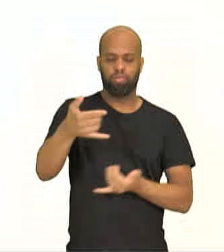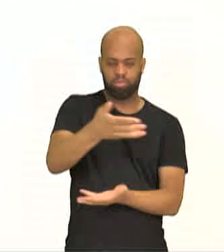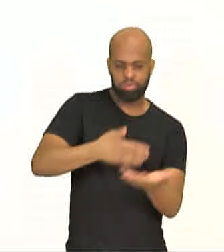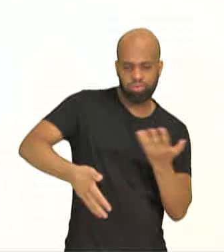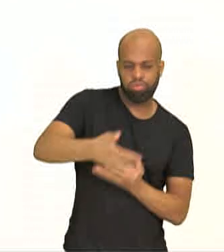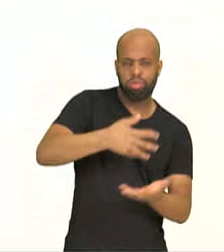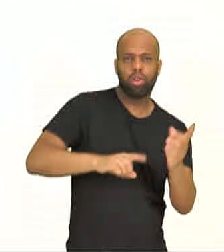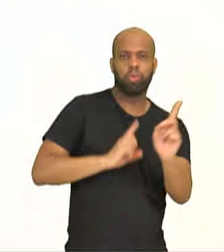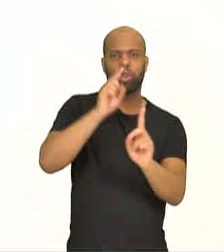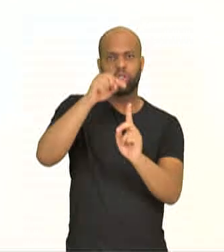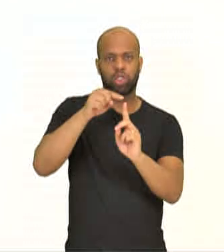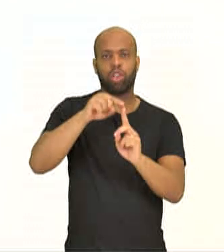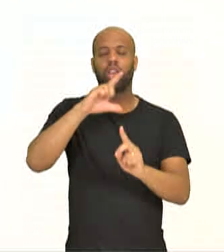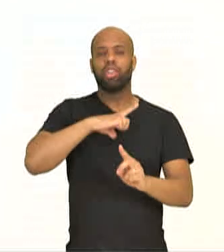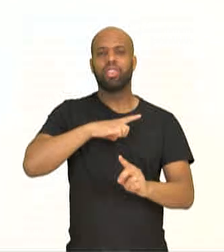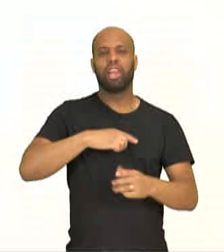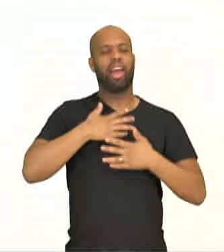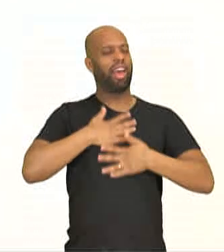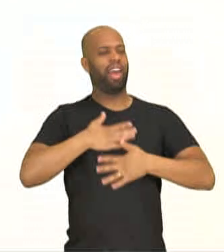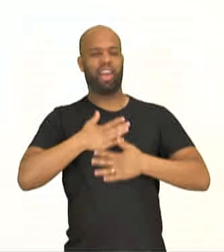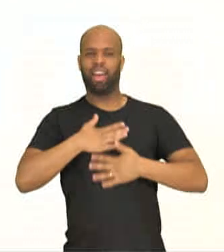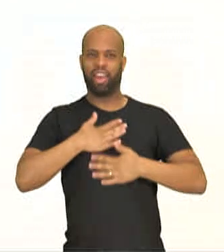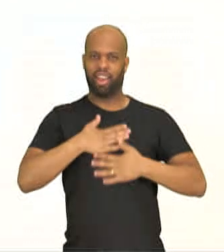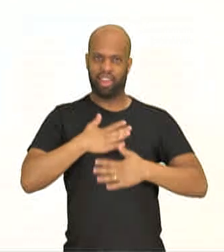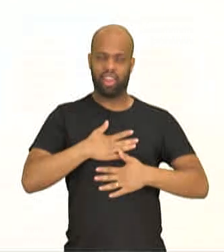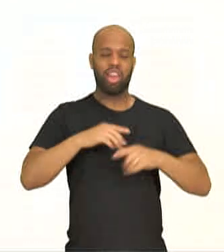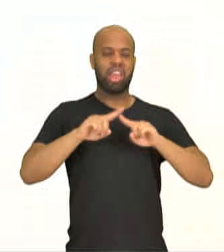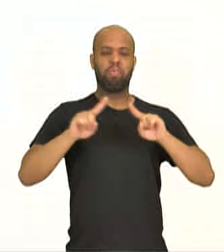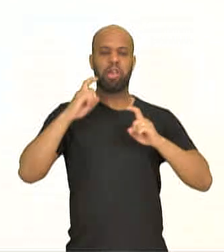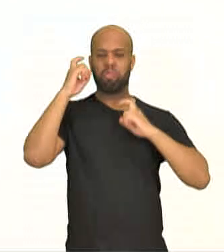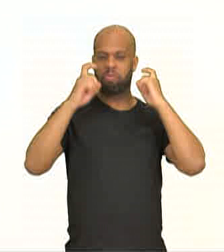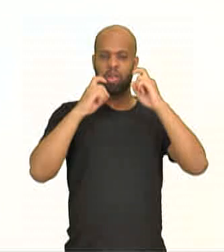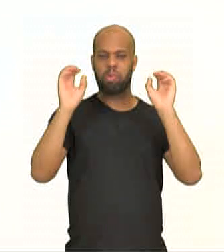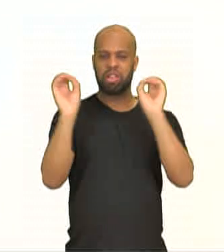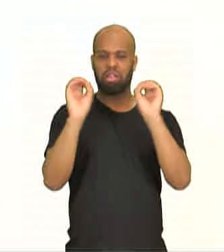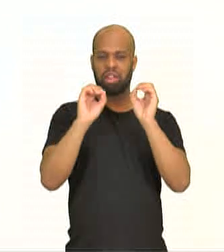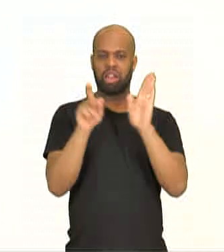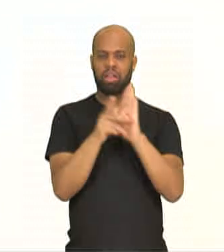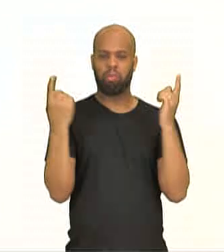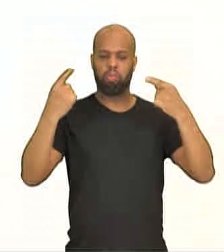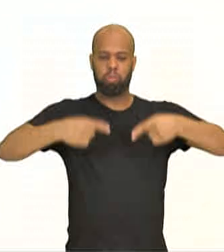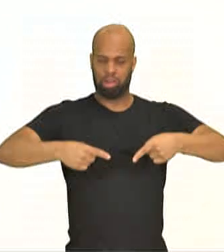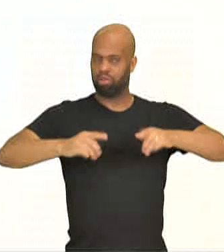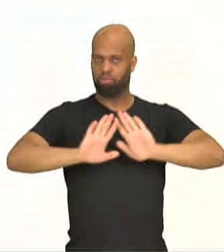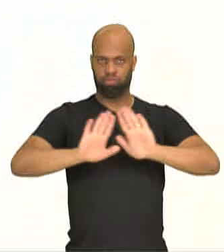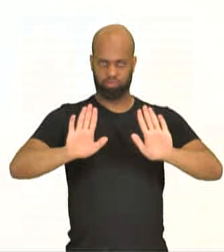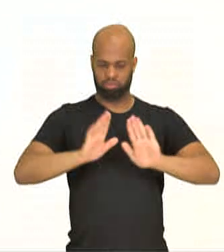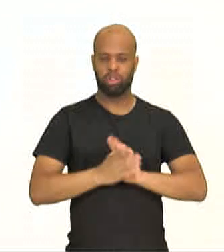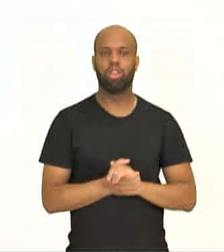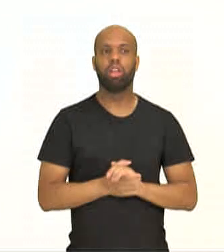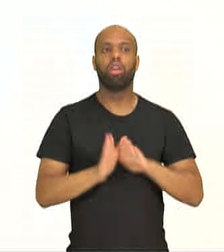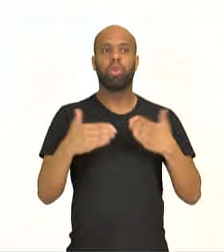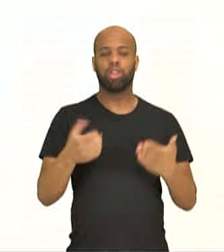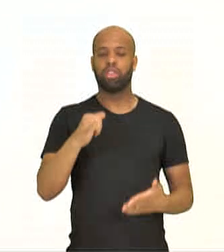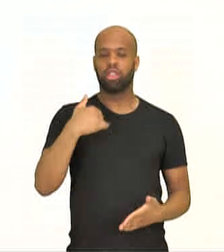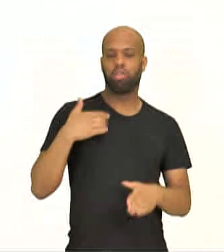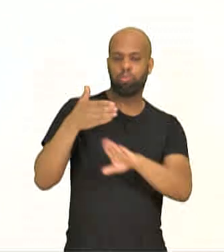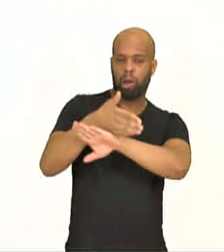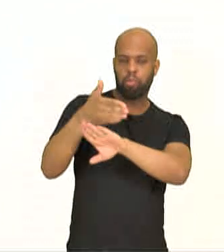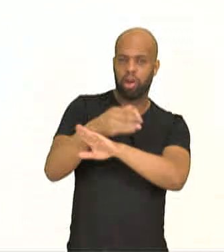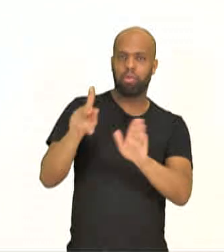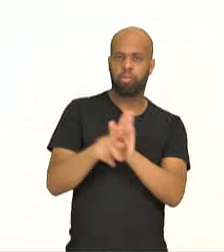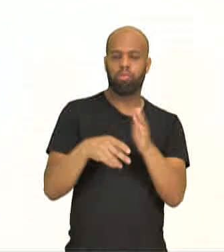objetivo é proporcionar a máxima diversão, sem a preocupação de competir exclusivamente. Então, quando eu participo de um